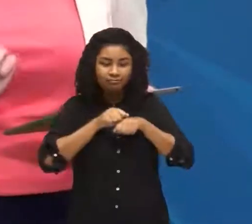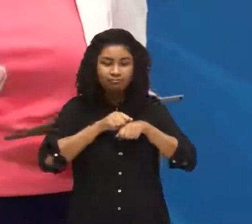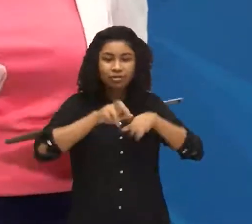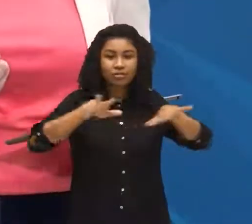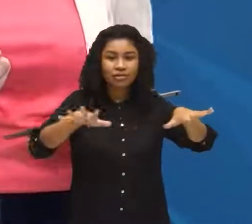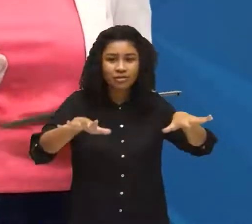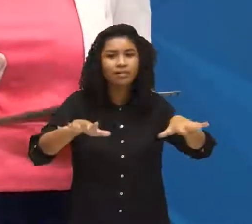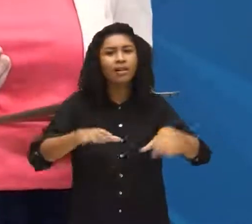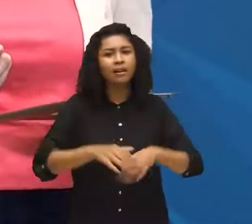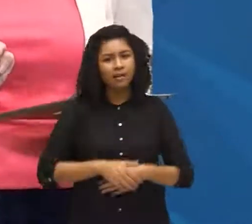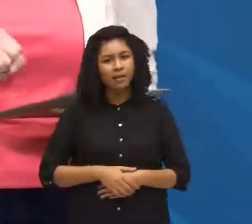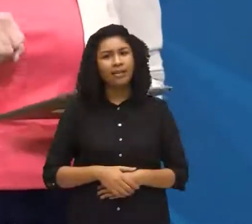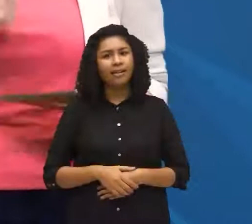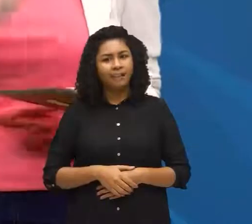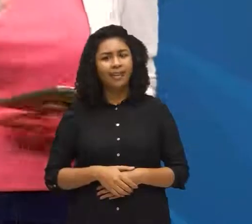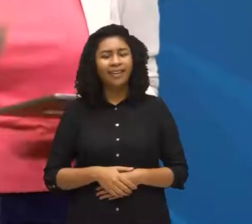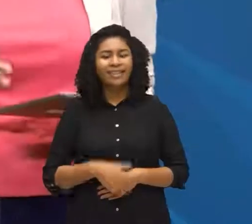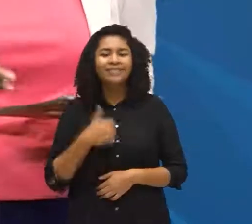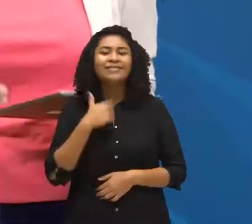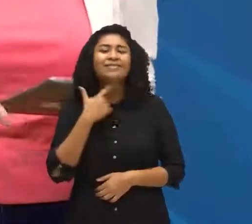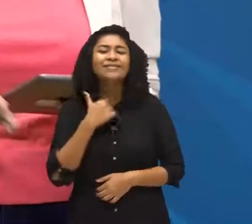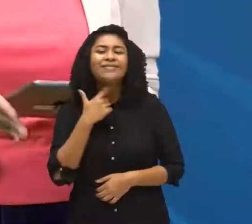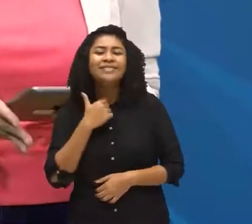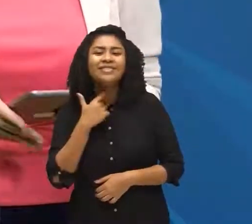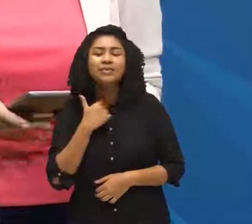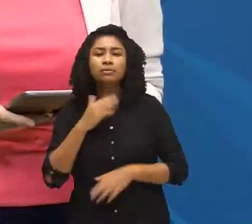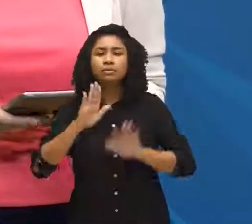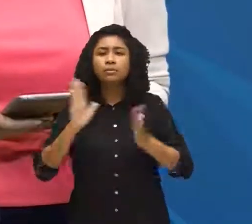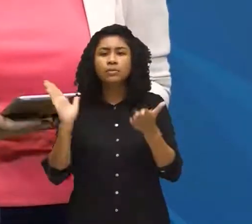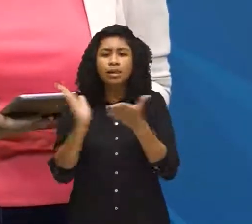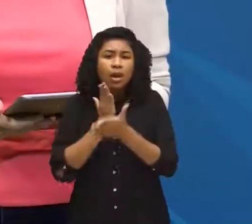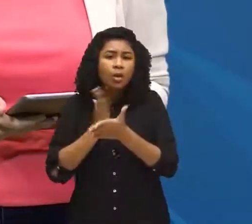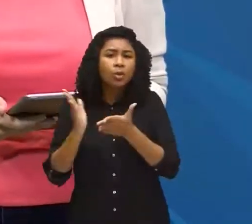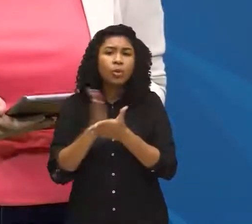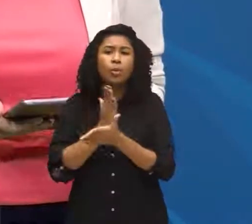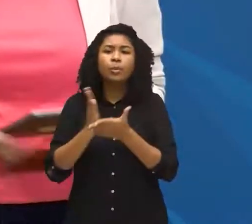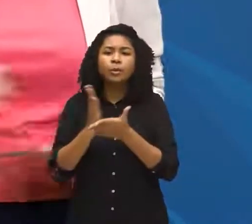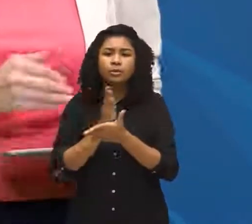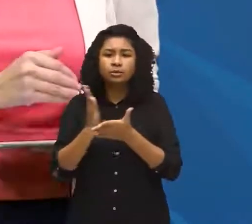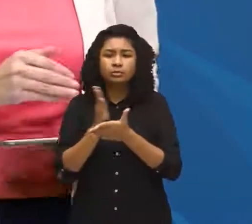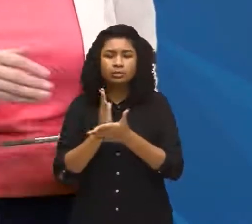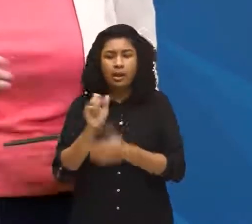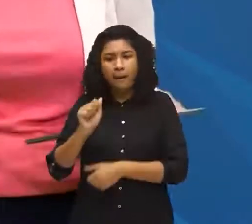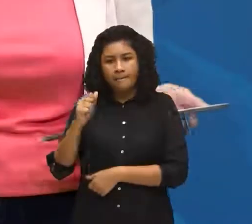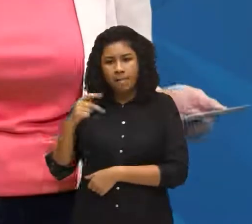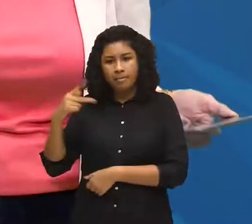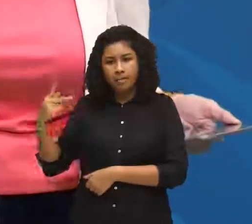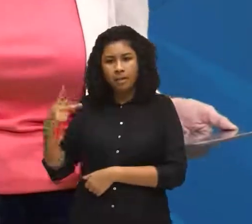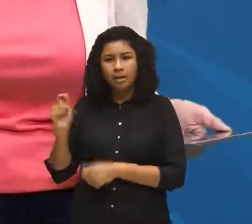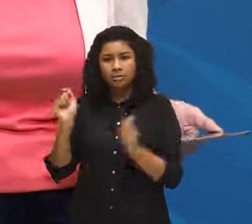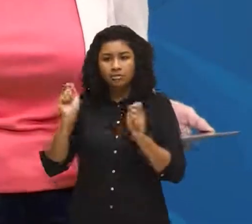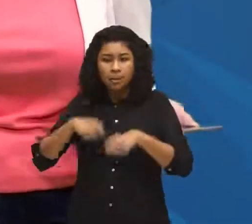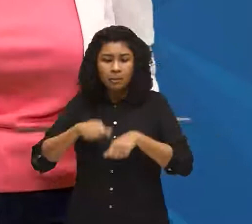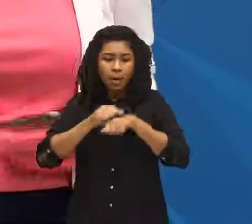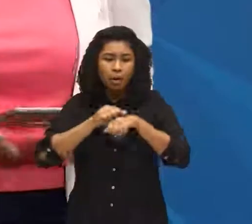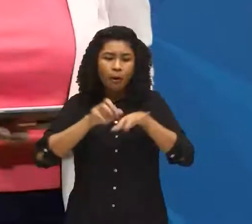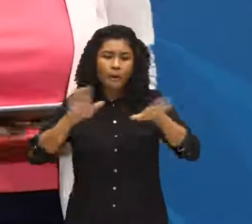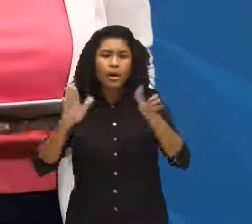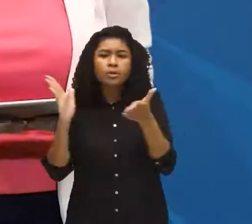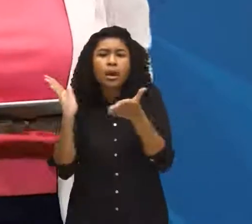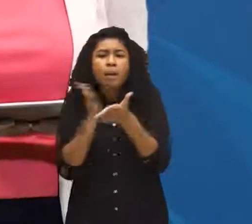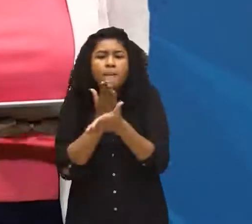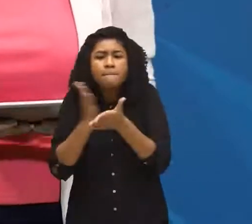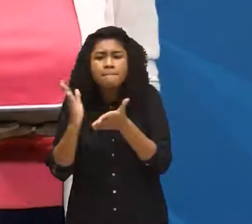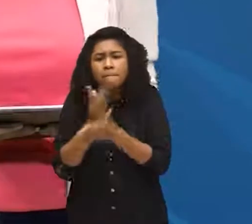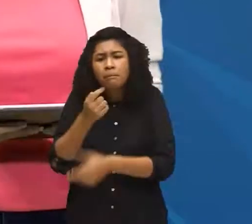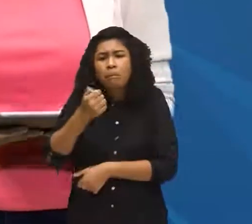para muitas pessoas ao mesmo tempo, justamente para que você não tenha essa possibilidade de viralizar conteúdo, né,